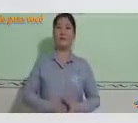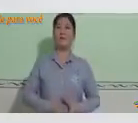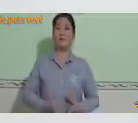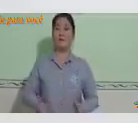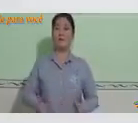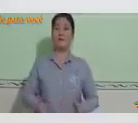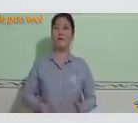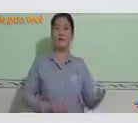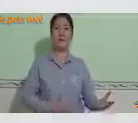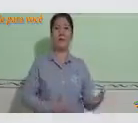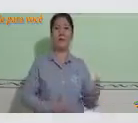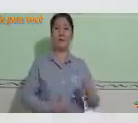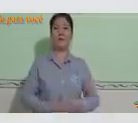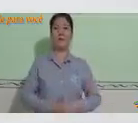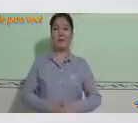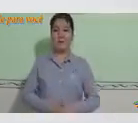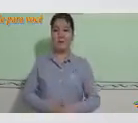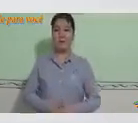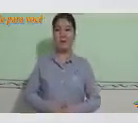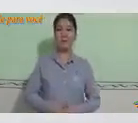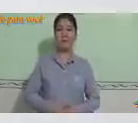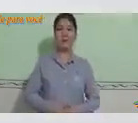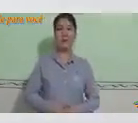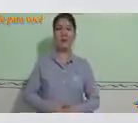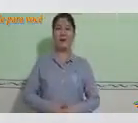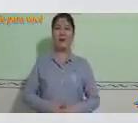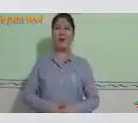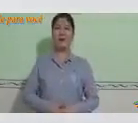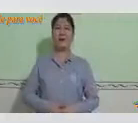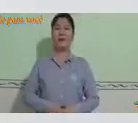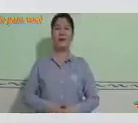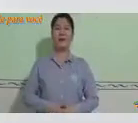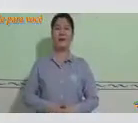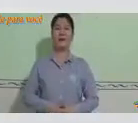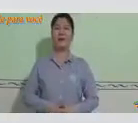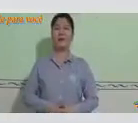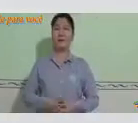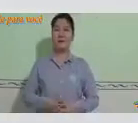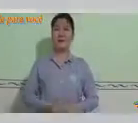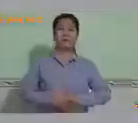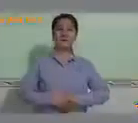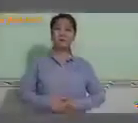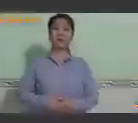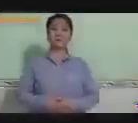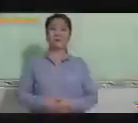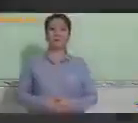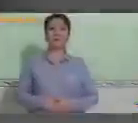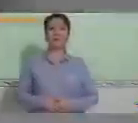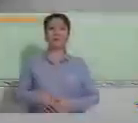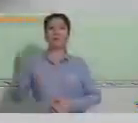Devido aos resultados, foi possível confirmar que a azestrina desempenha papel essencial na promoção dos